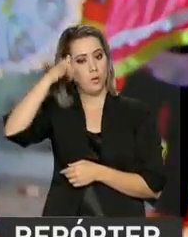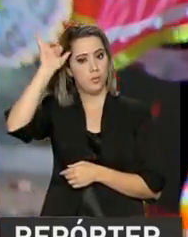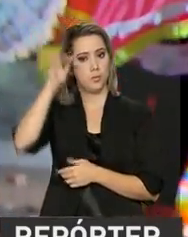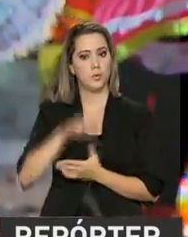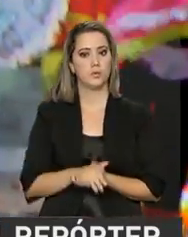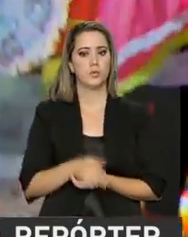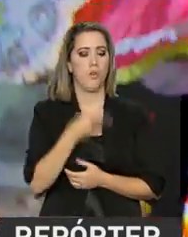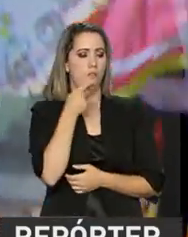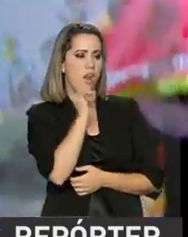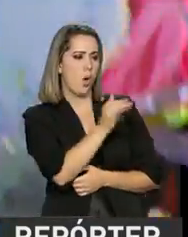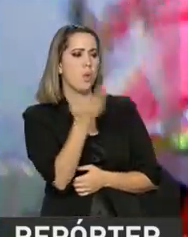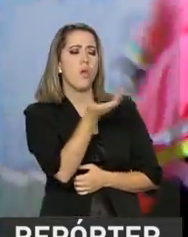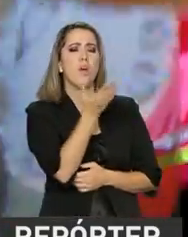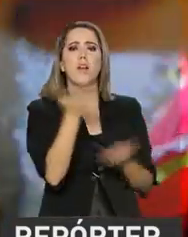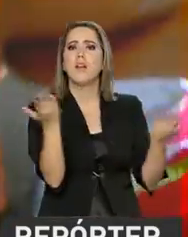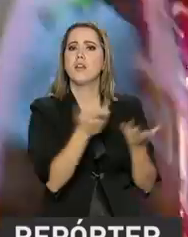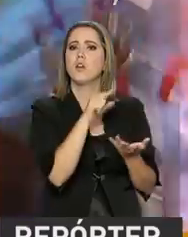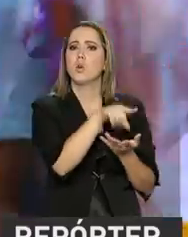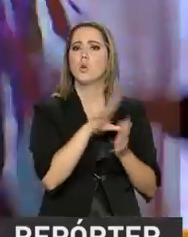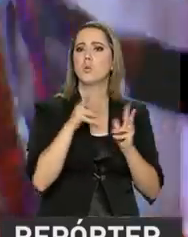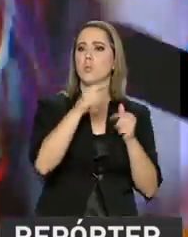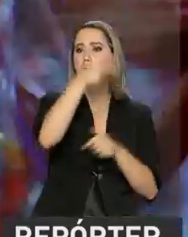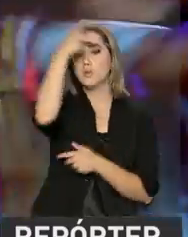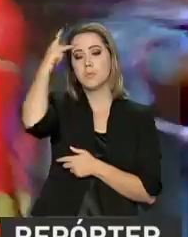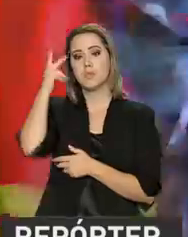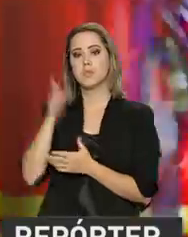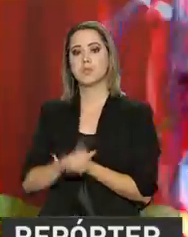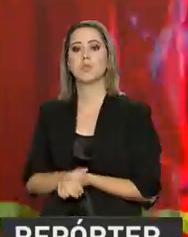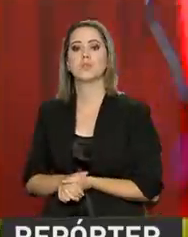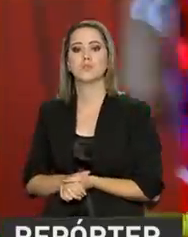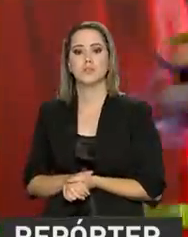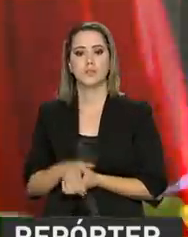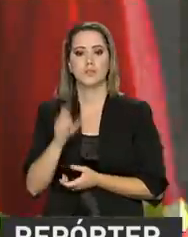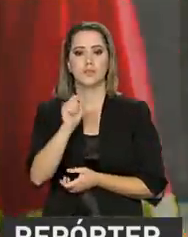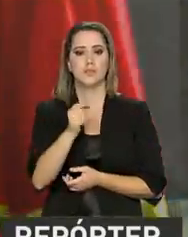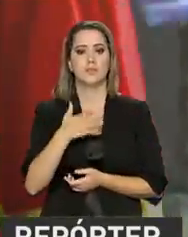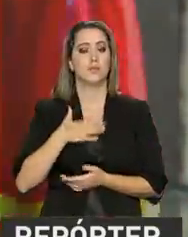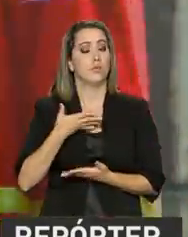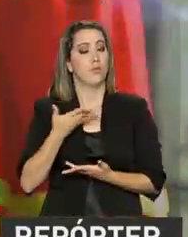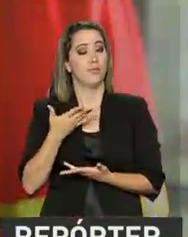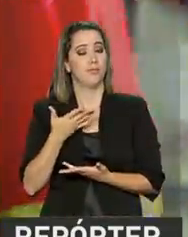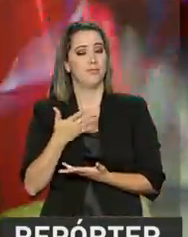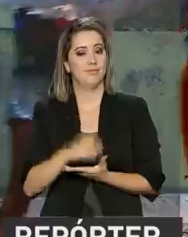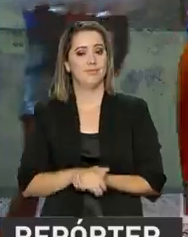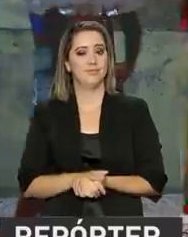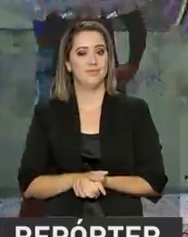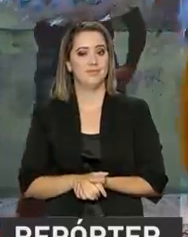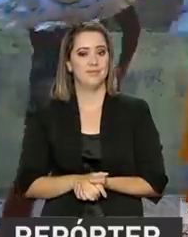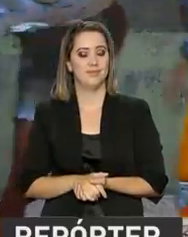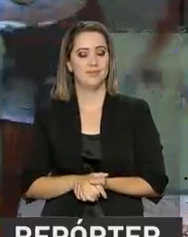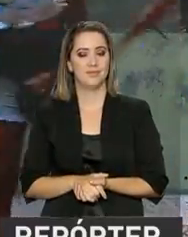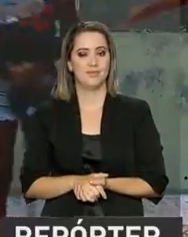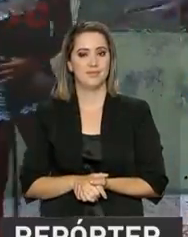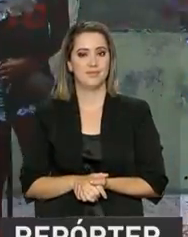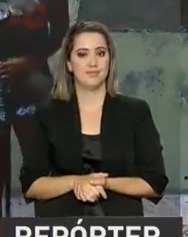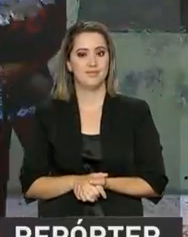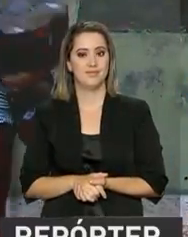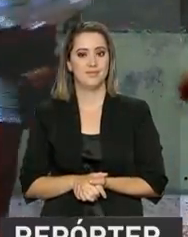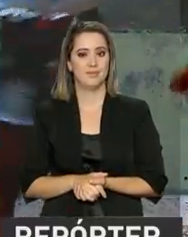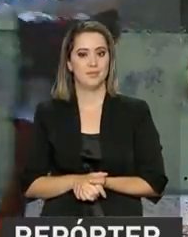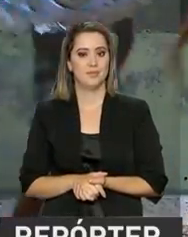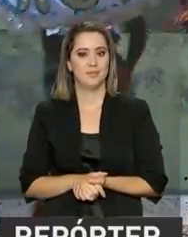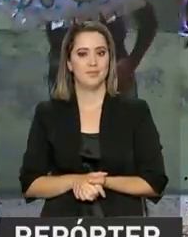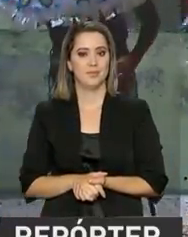agora. Pra todo mundo de Arco Verde. Ai, meu Deus! Meu Deus! Vai. Arco Verde é